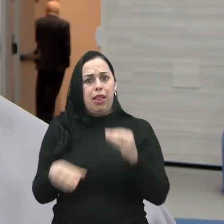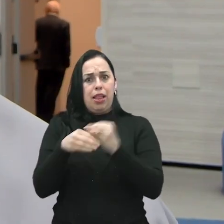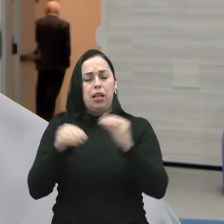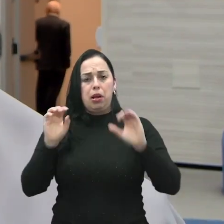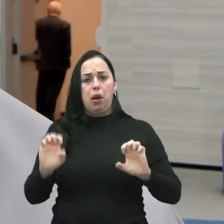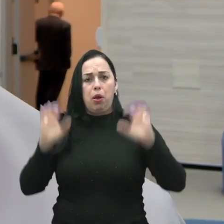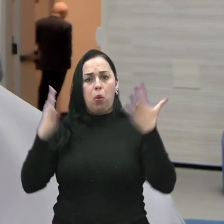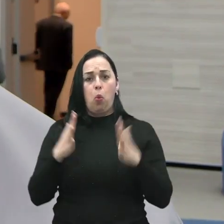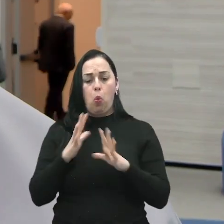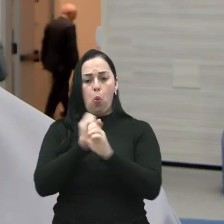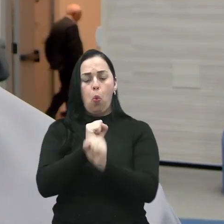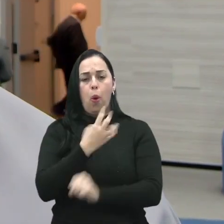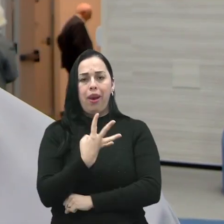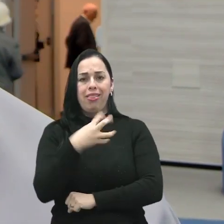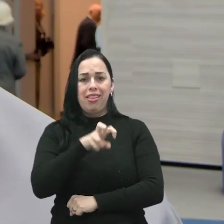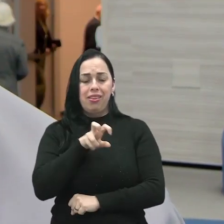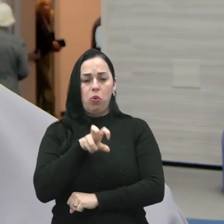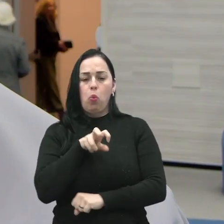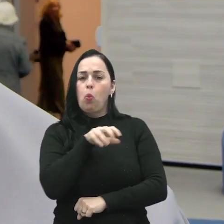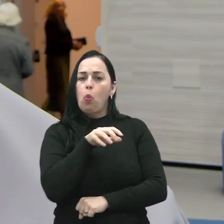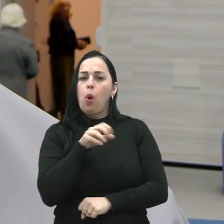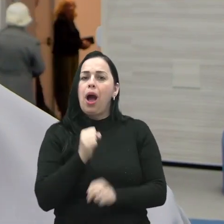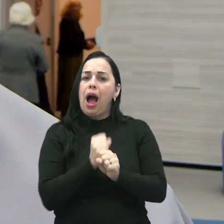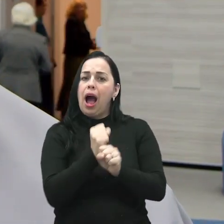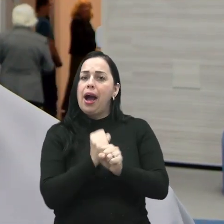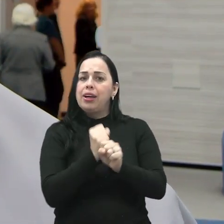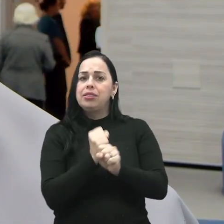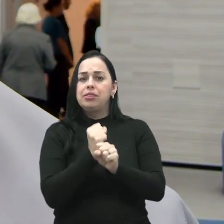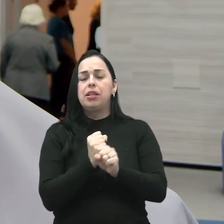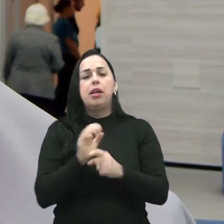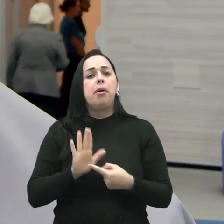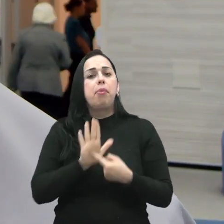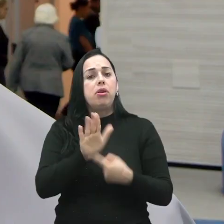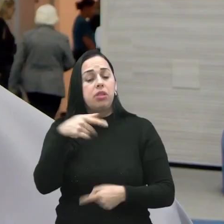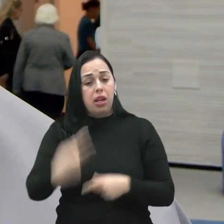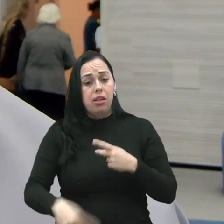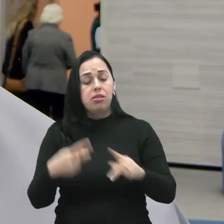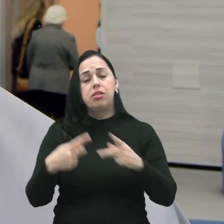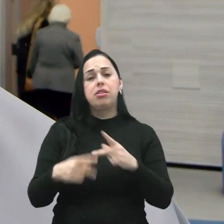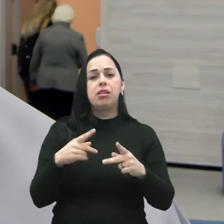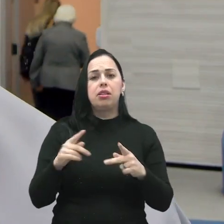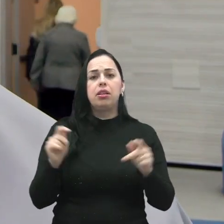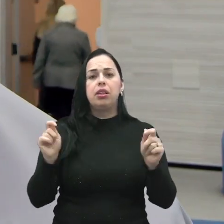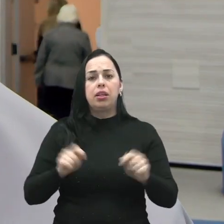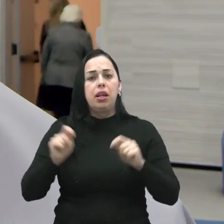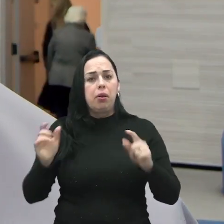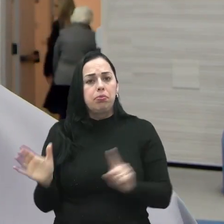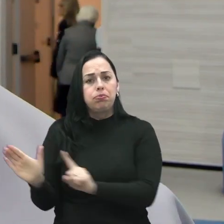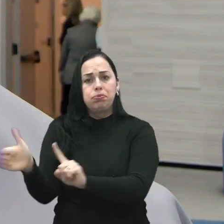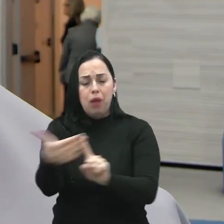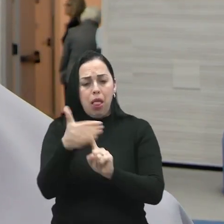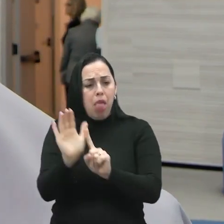de 45 anos e mostra que a cidade de São José dos Campos é uma cidade acolhedora,